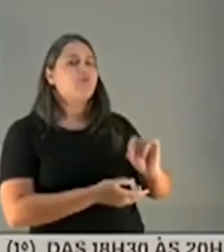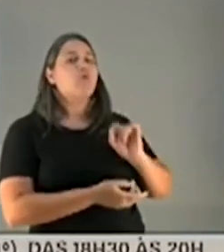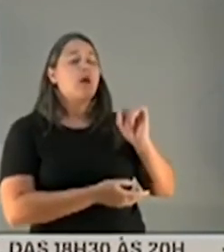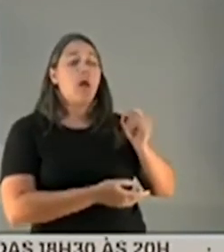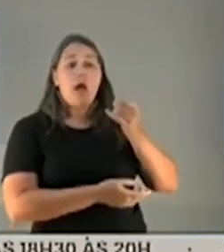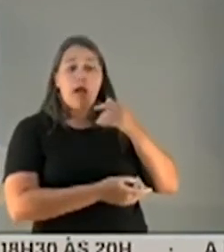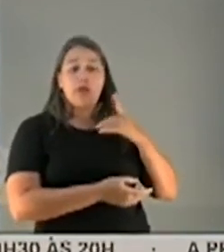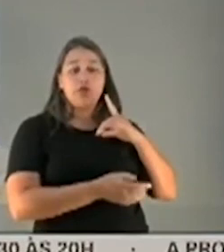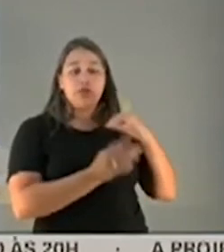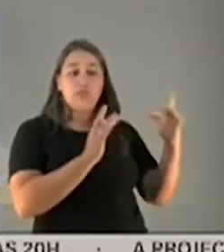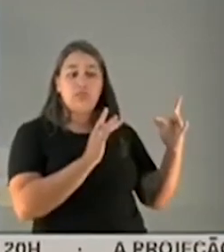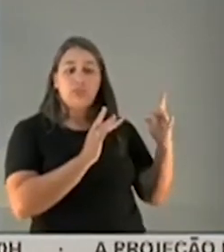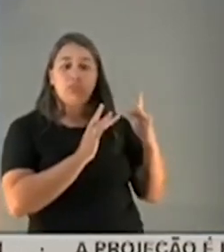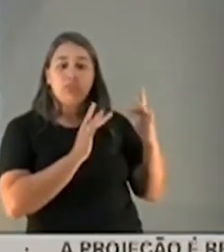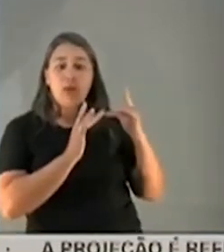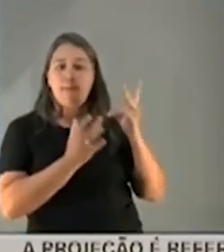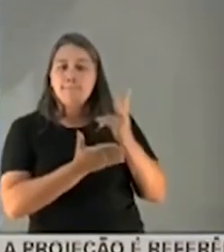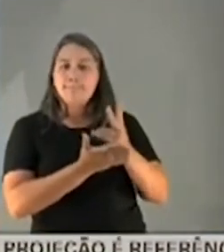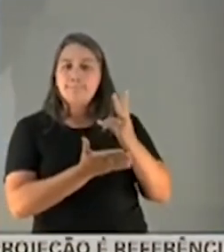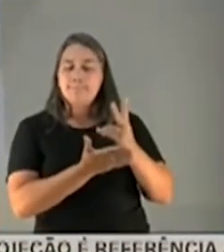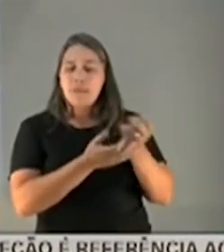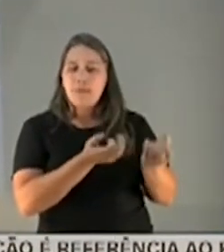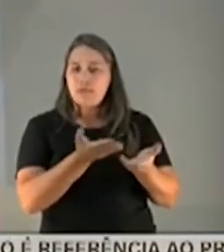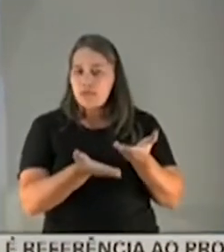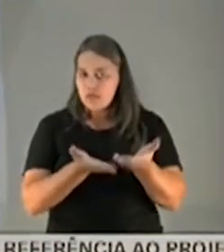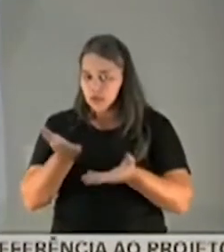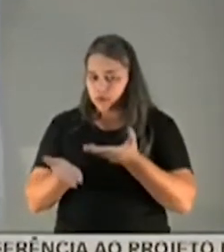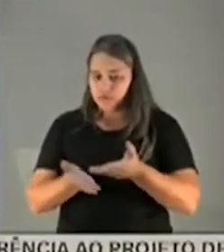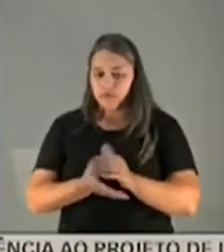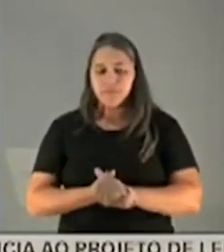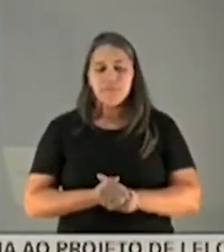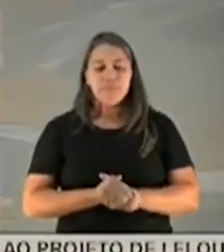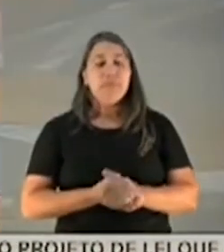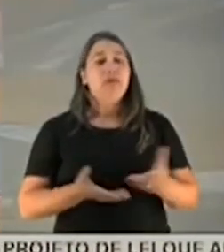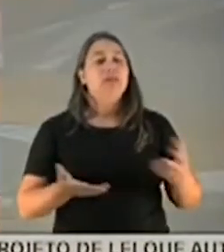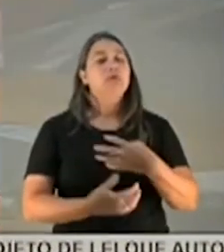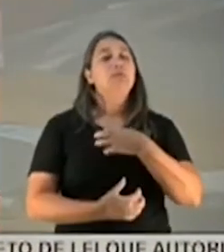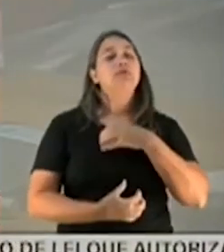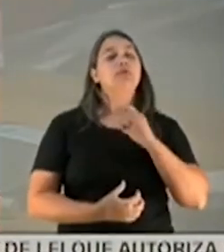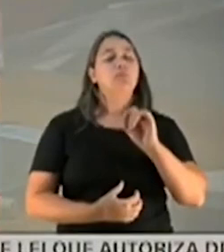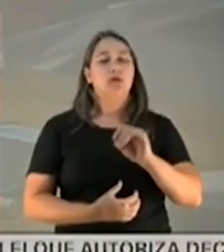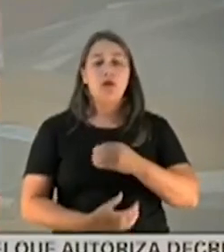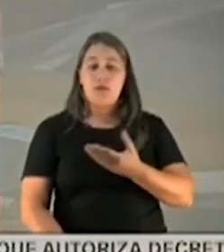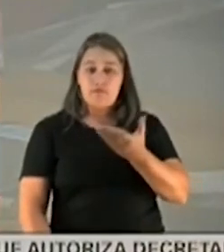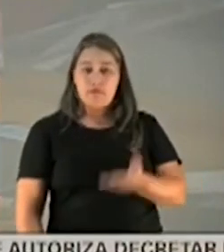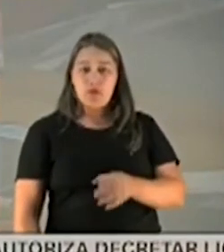ligação eram as mesmas tratativas. A sensação que eu tenho, senhor Dominguete, muito claramente aqui,